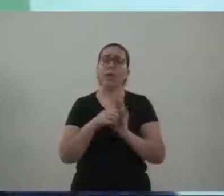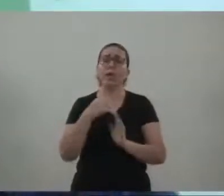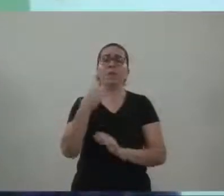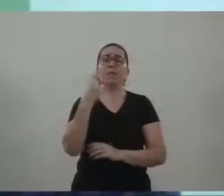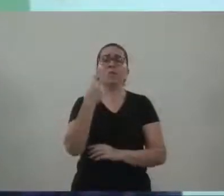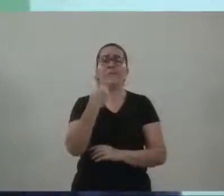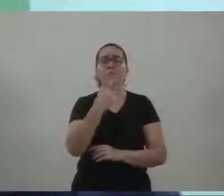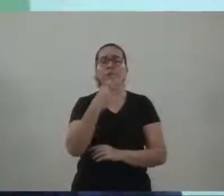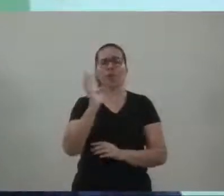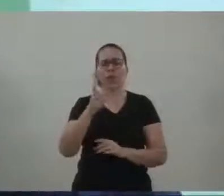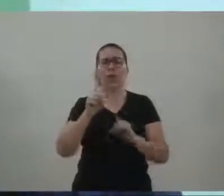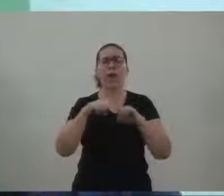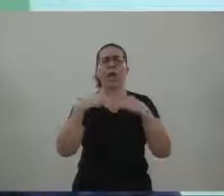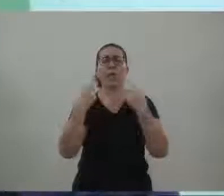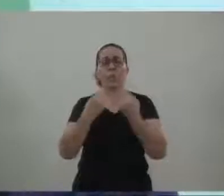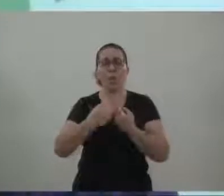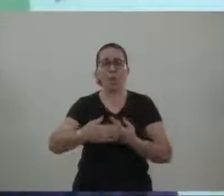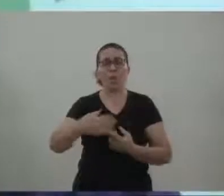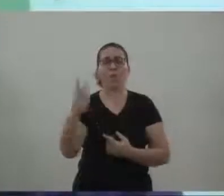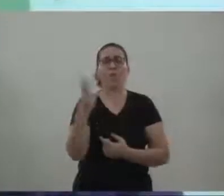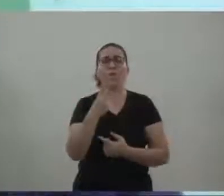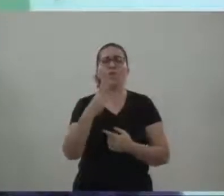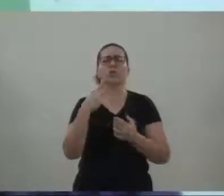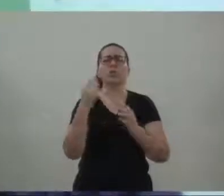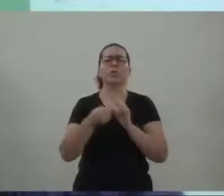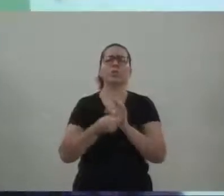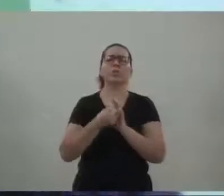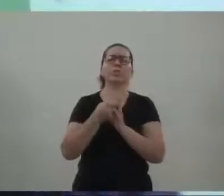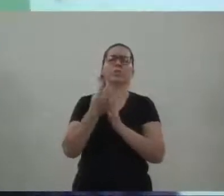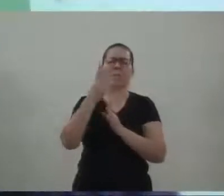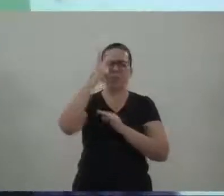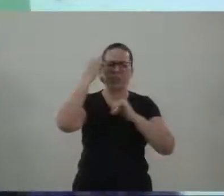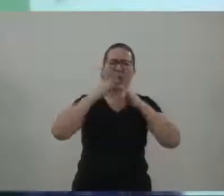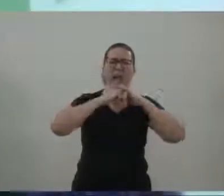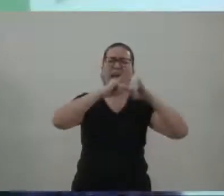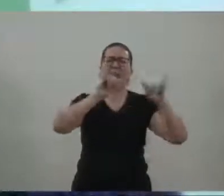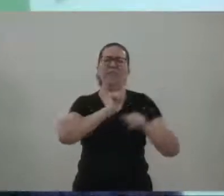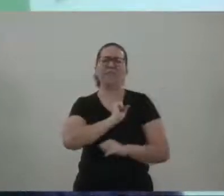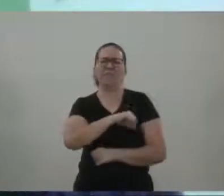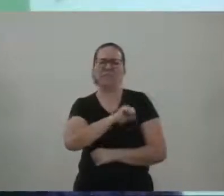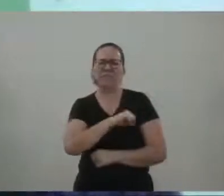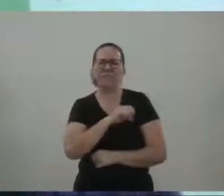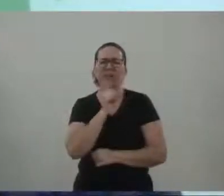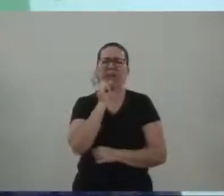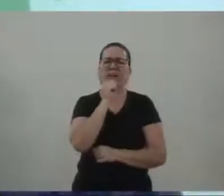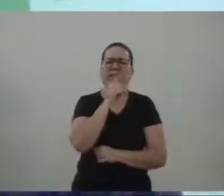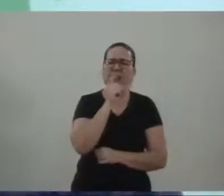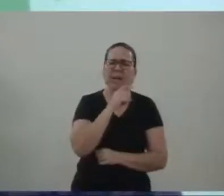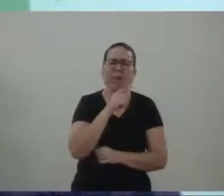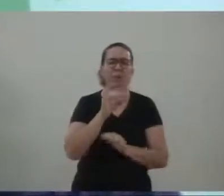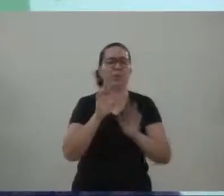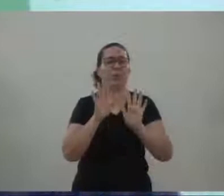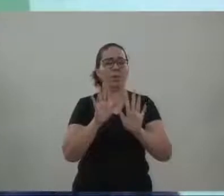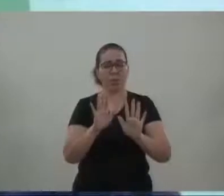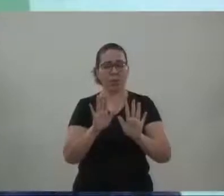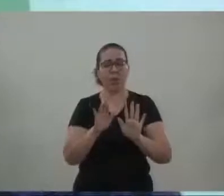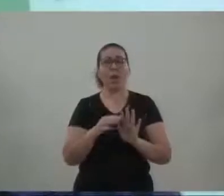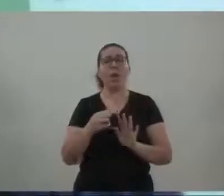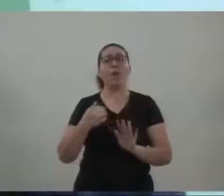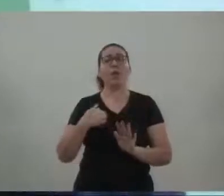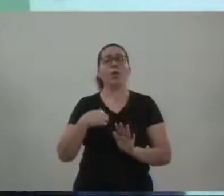22ª reunião, será amanhã. Então, se alguém está aí propagando fake news, notícias falsas, nós enxergamos